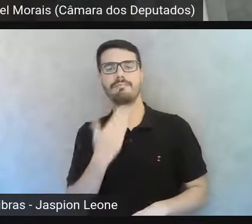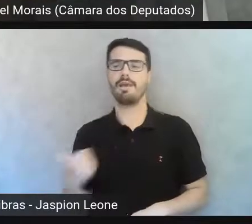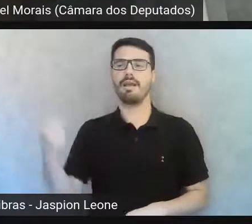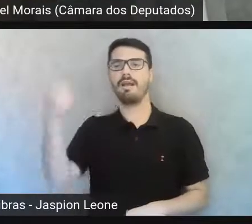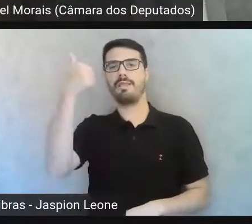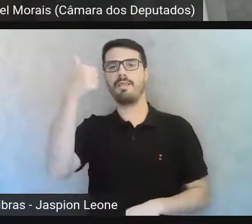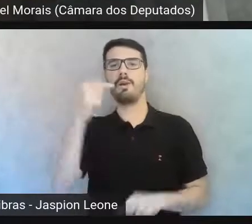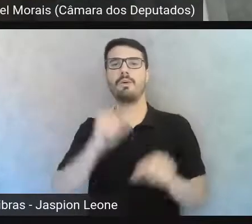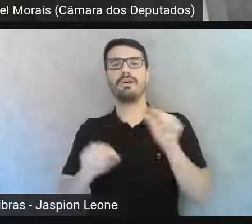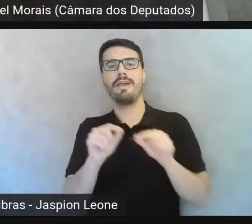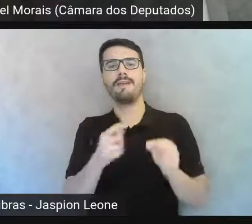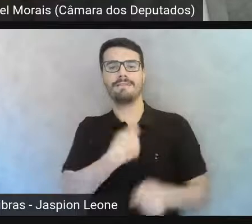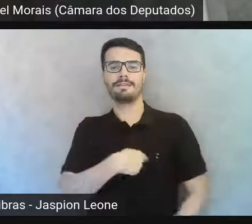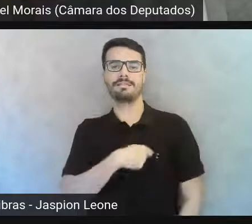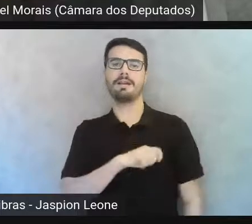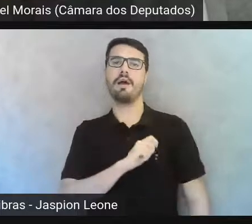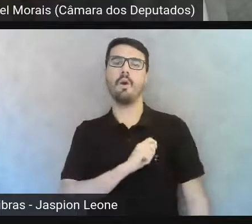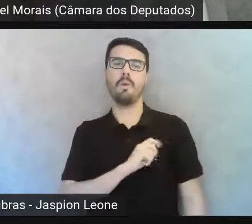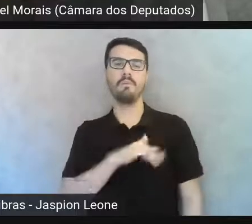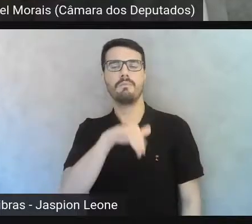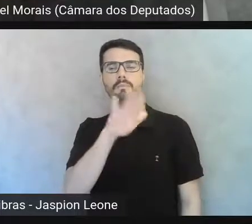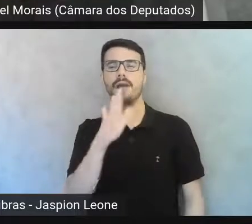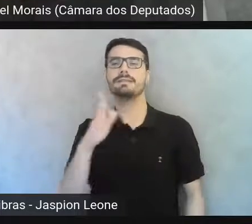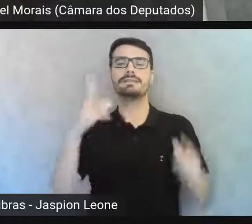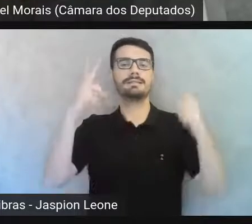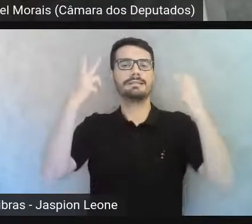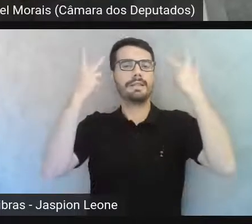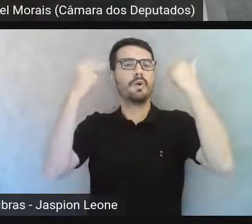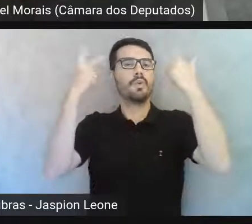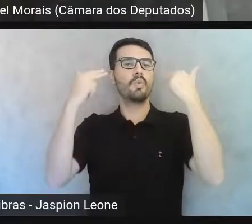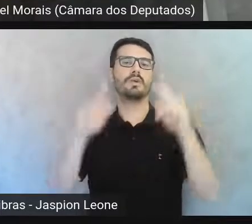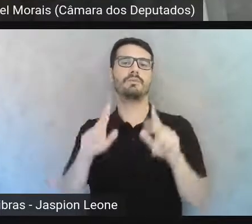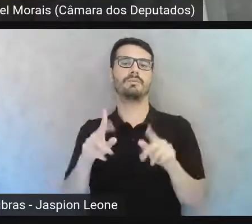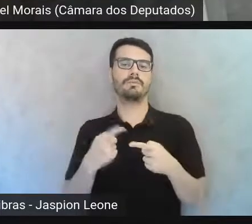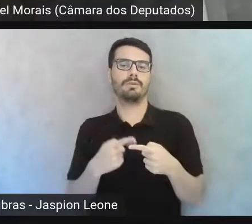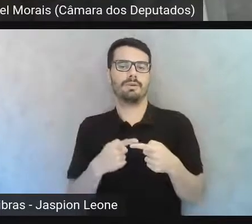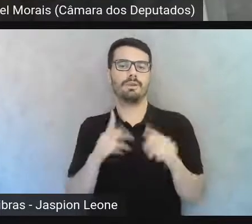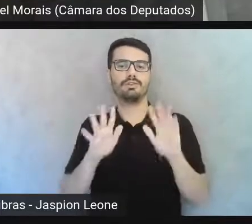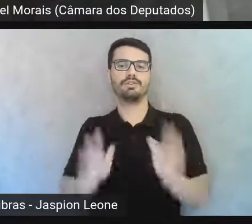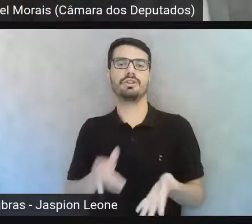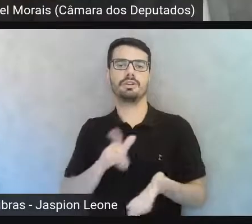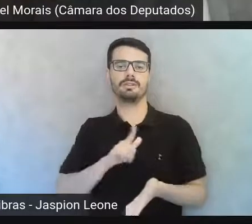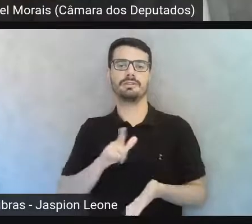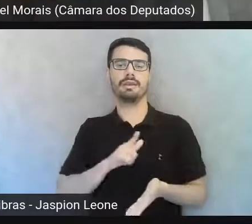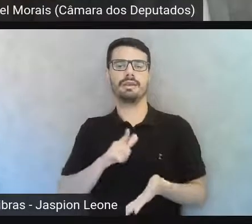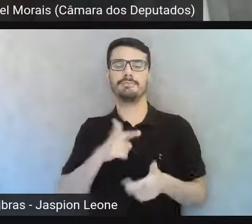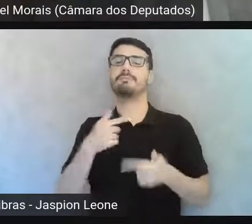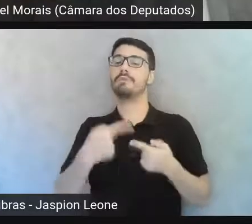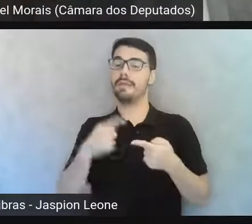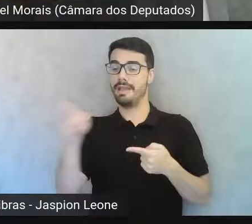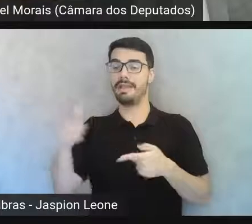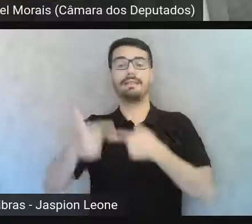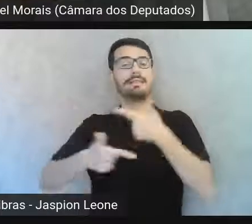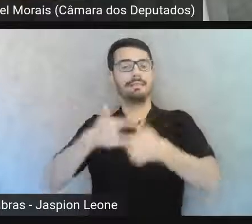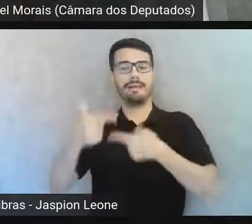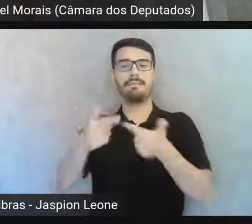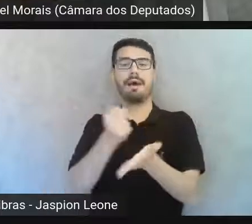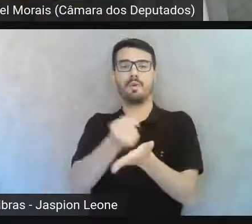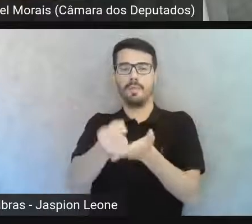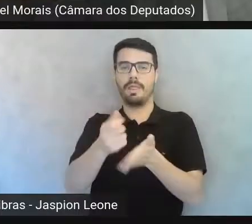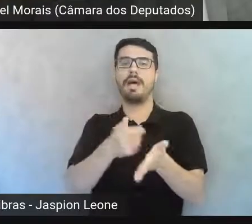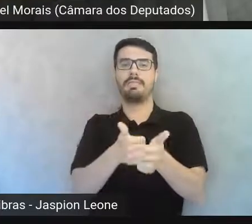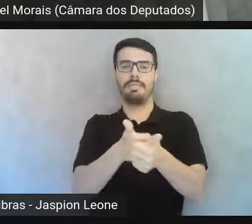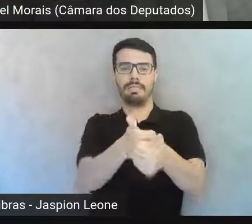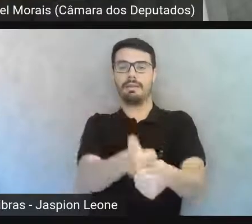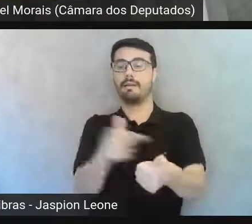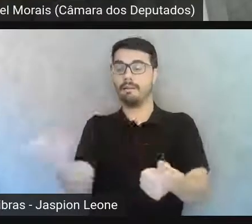fiscal do contrato e a equipe de fiscalização do contrato, porque já é uma tarefa muito hercúlea. E se você coloca todo esse peso em cima